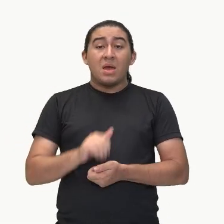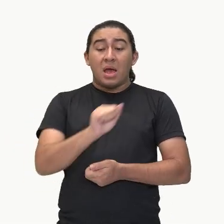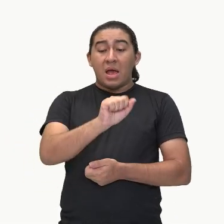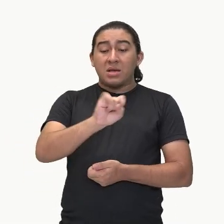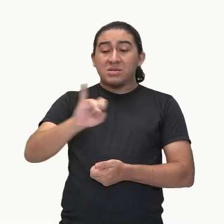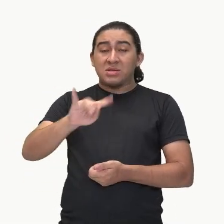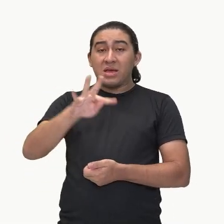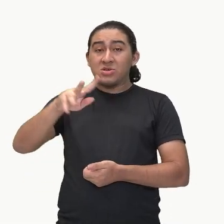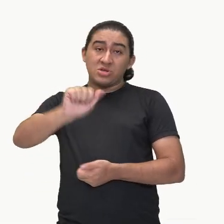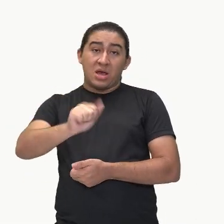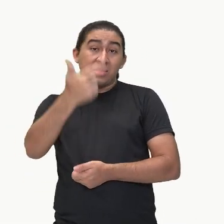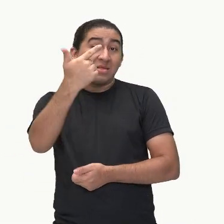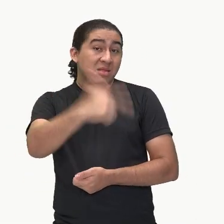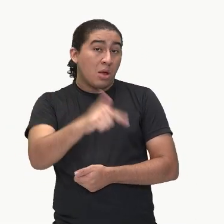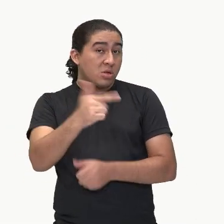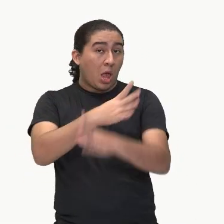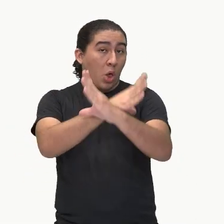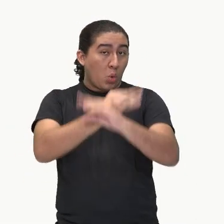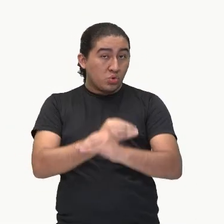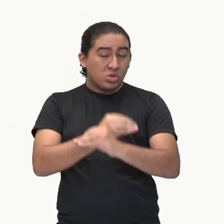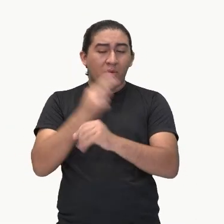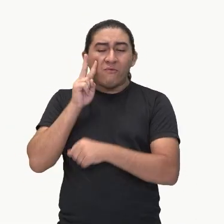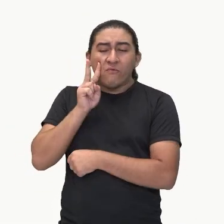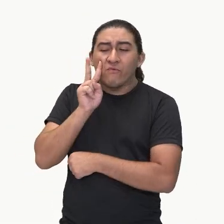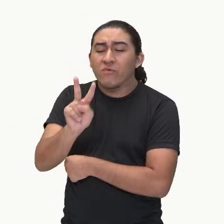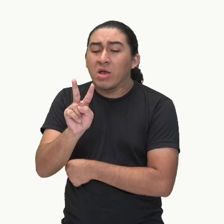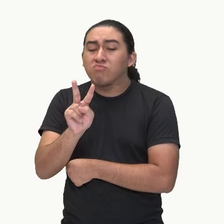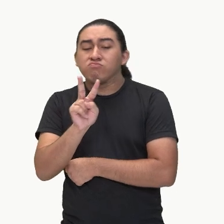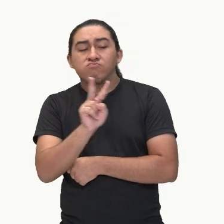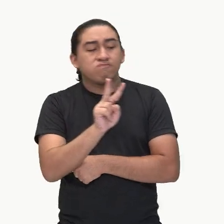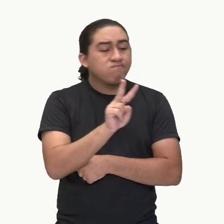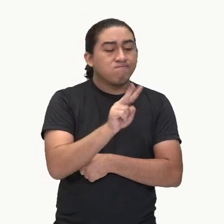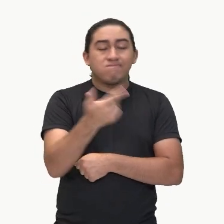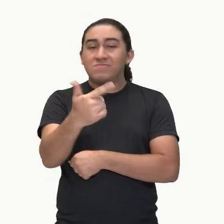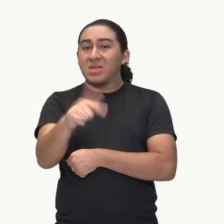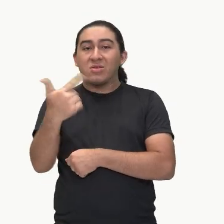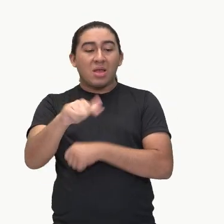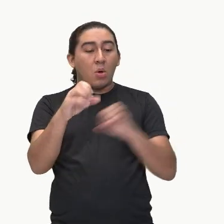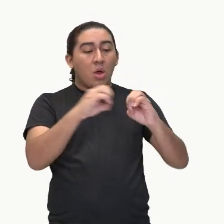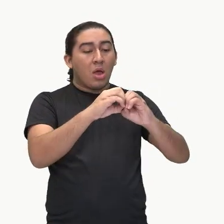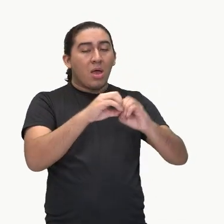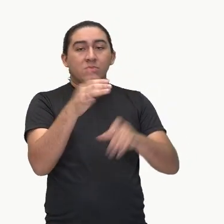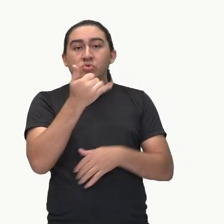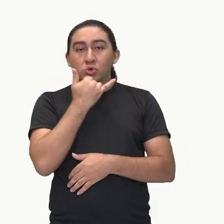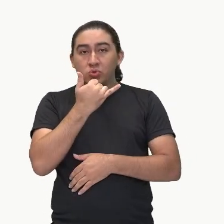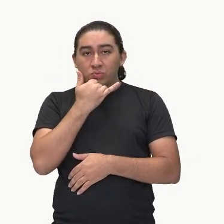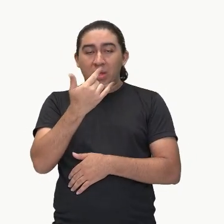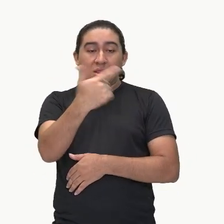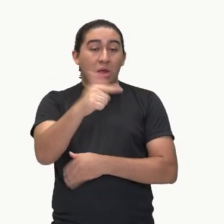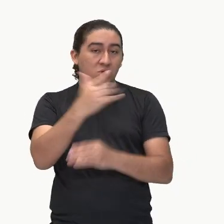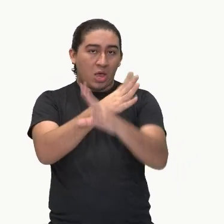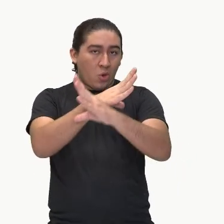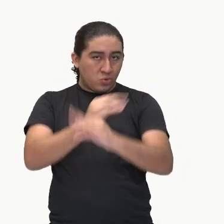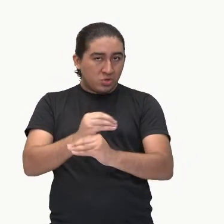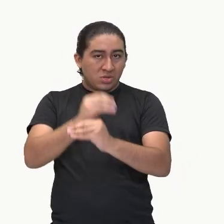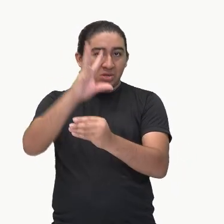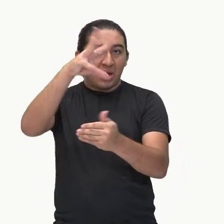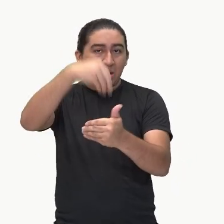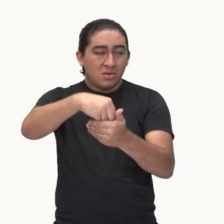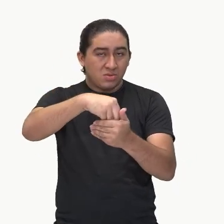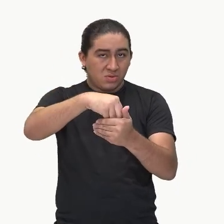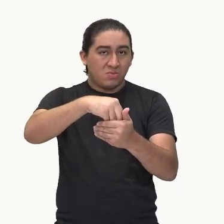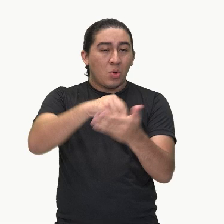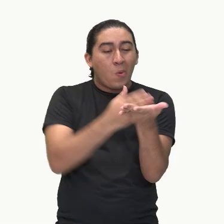têm conjunção. A gente olha para elas e no começo delas não tem oração, não tem conjunção